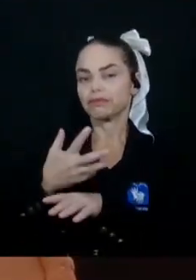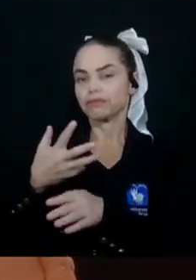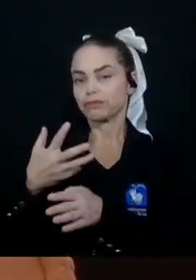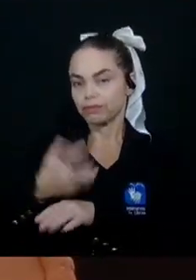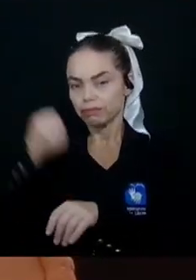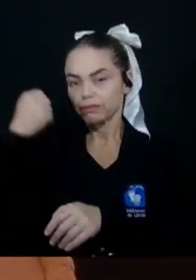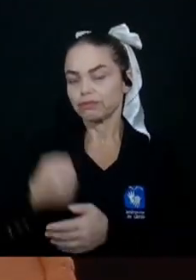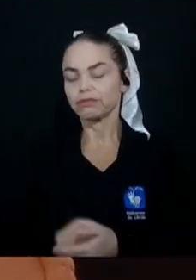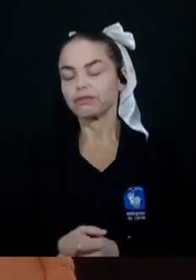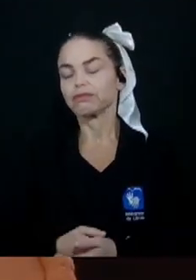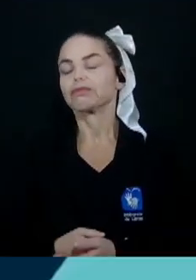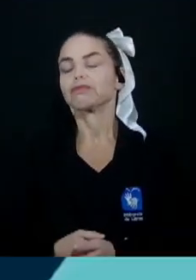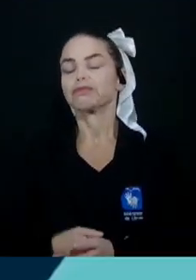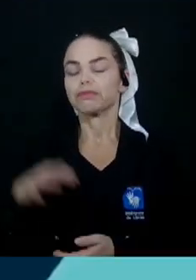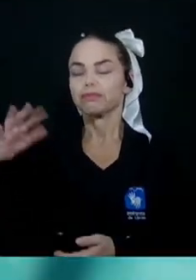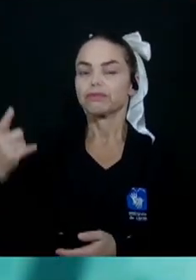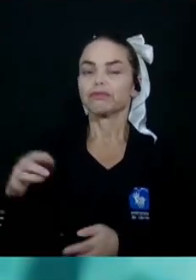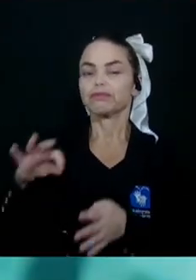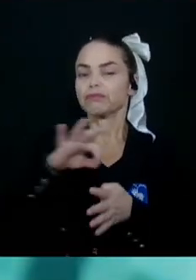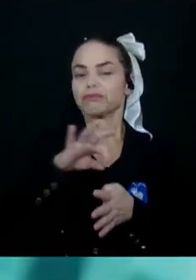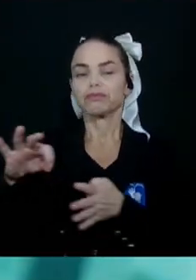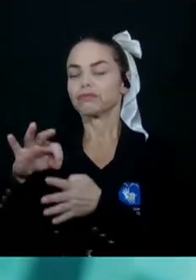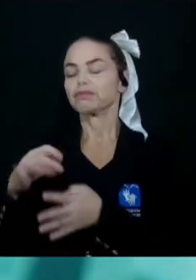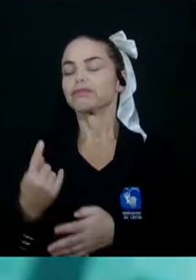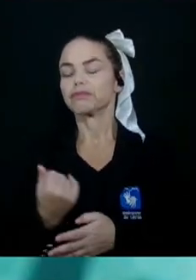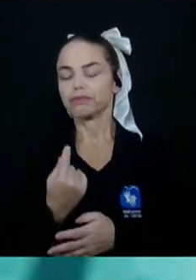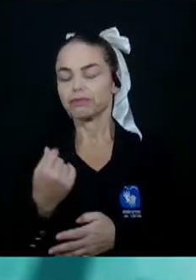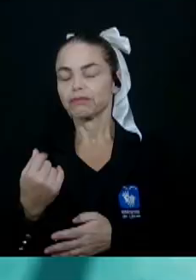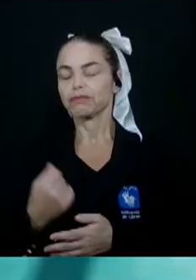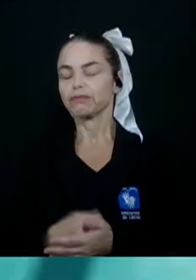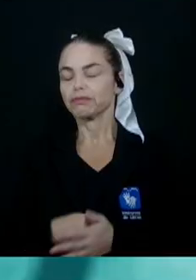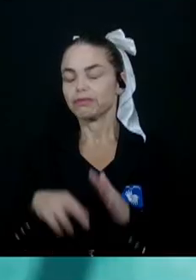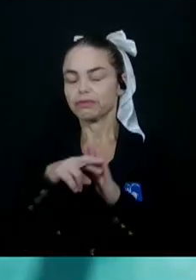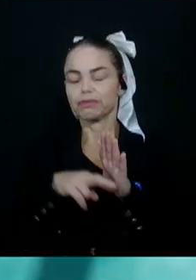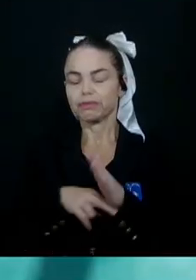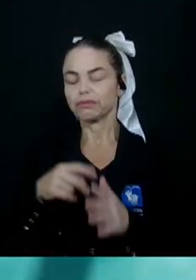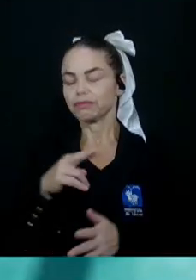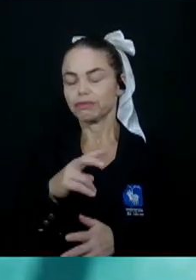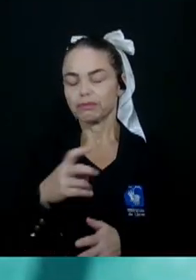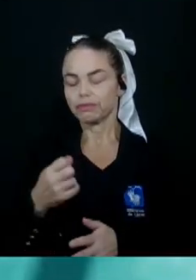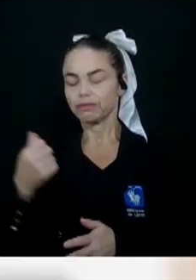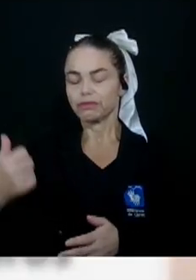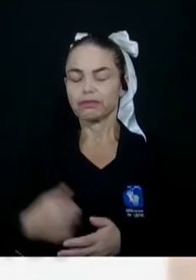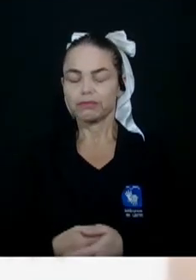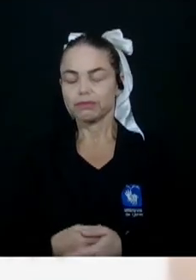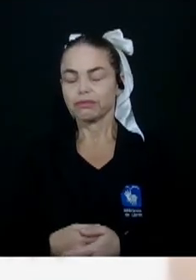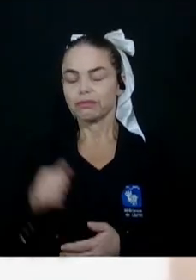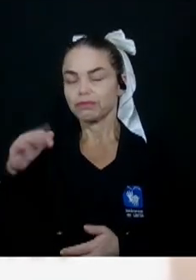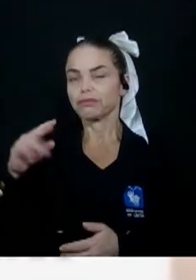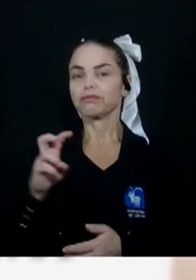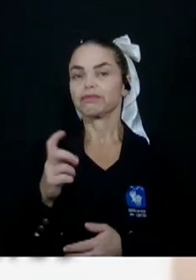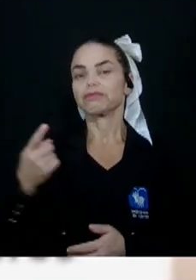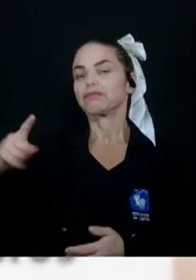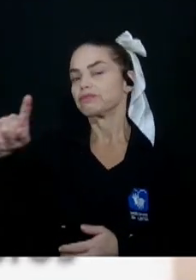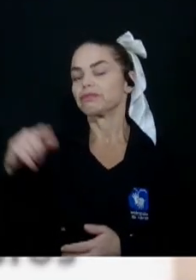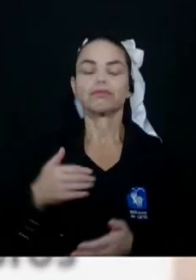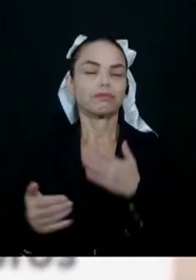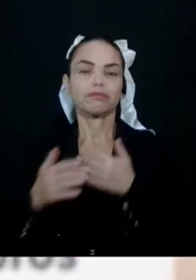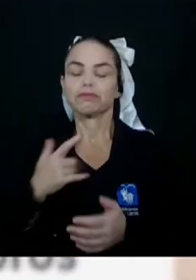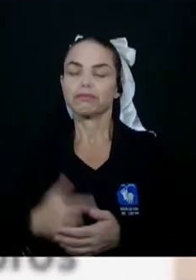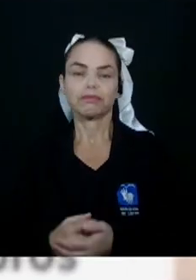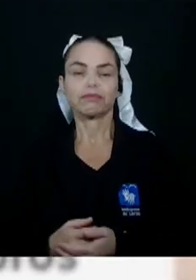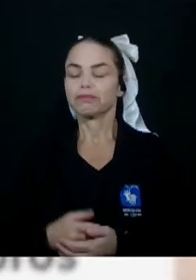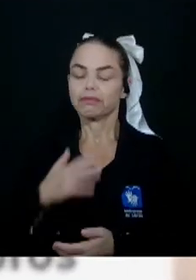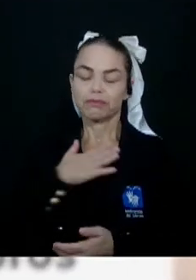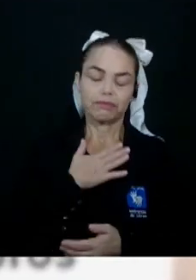para rastreamento do dinheiro, a regra de 2026 diz que acima de R$5.000, qualquer pessoa tem os